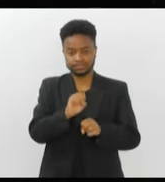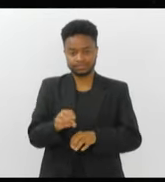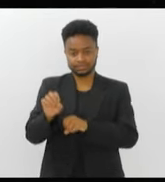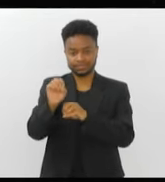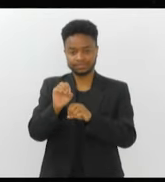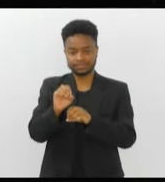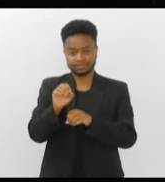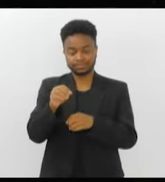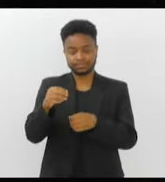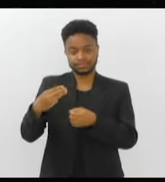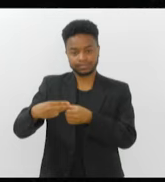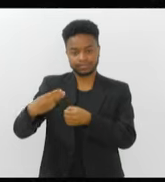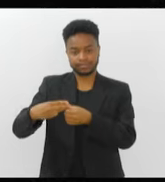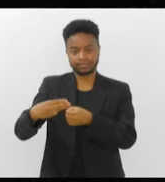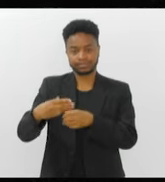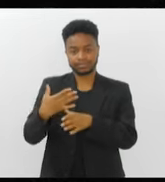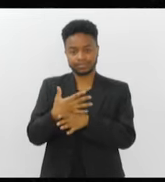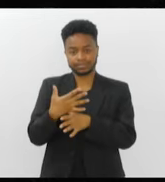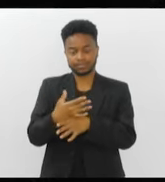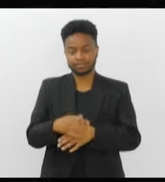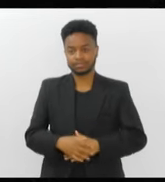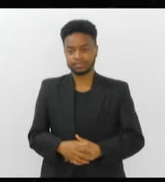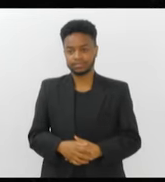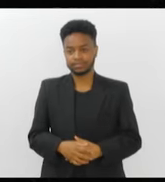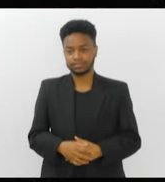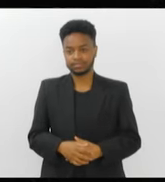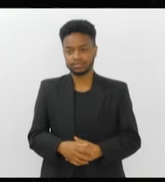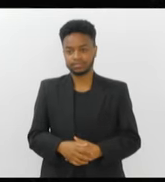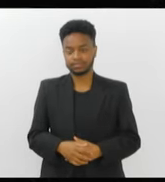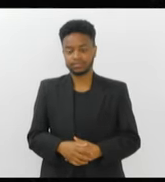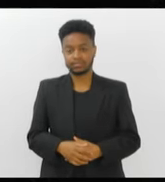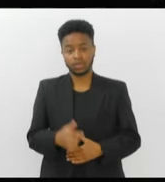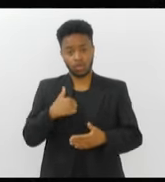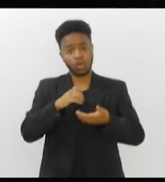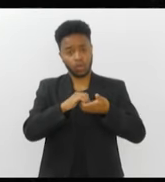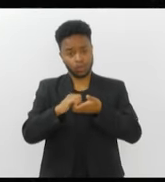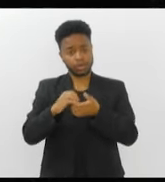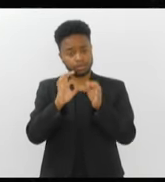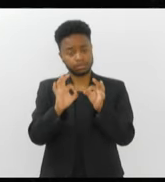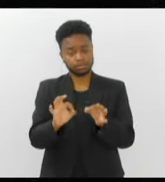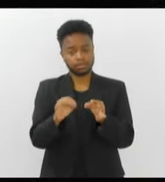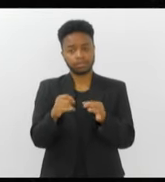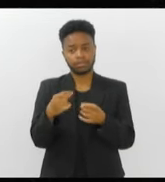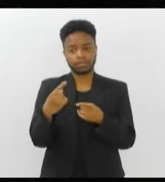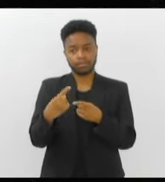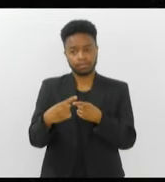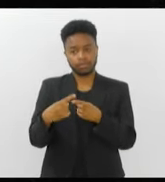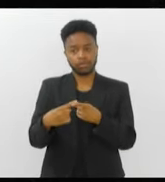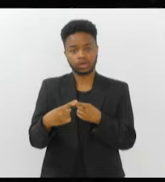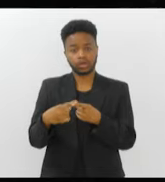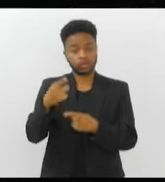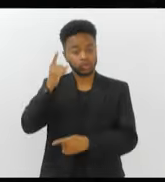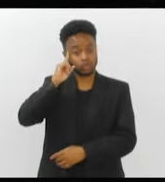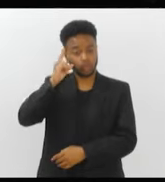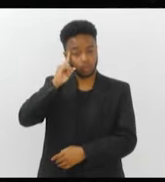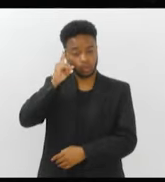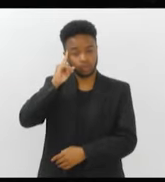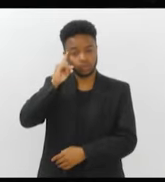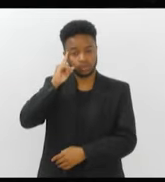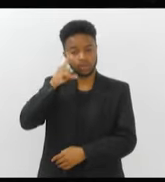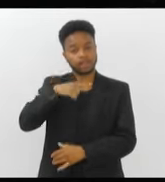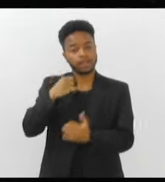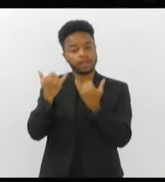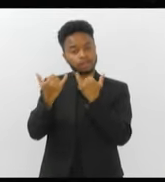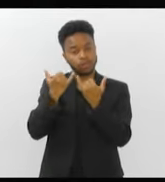do município da capital. Não está aqui, não, estou cumprimentando, porque... Teve avanço. Todo dia tem